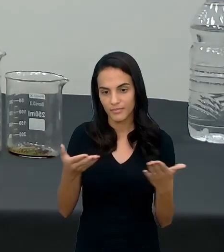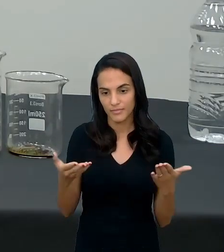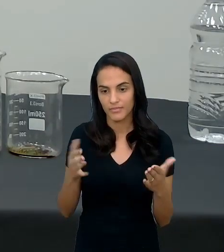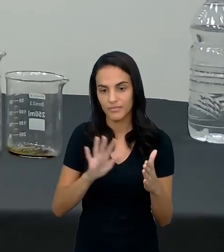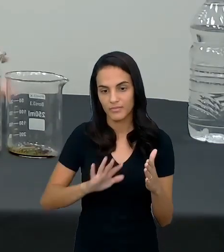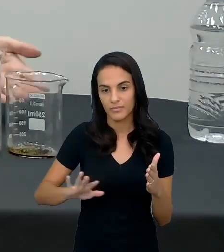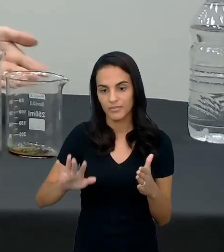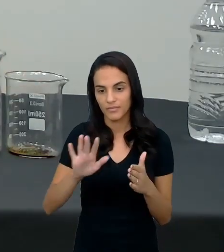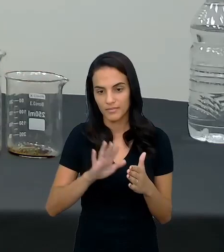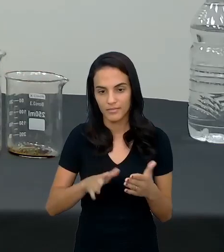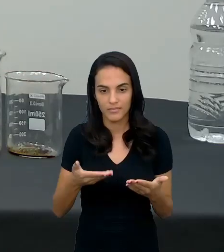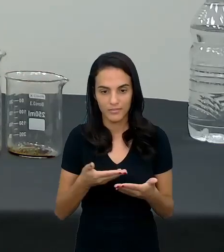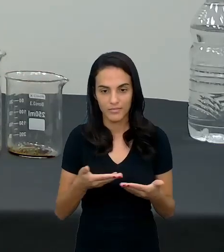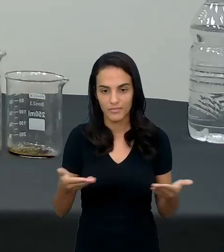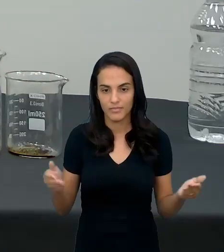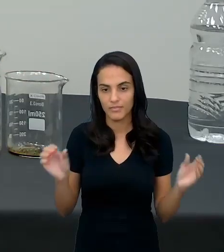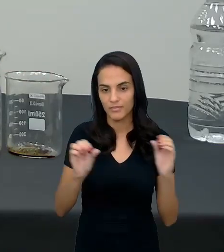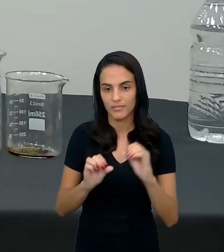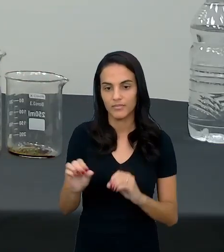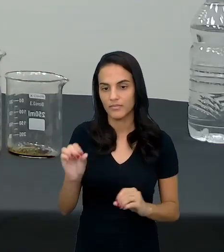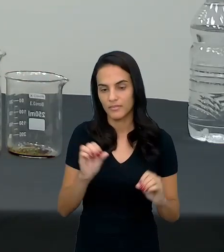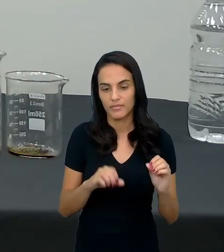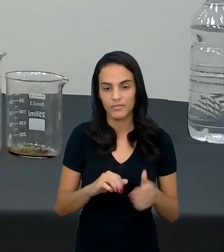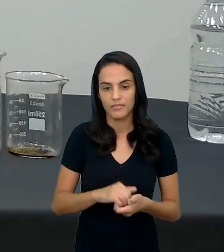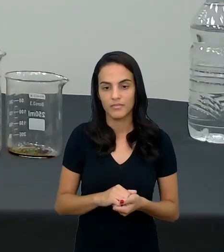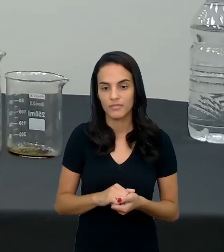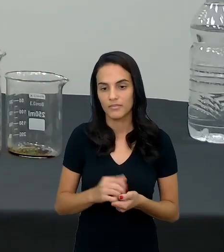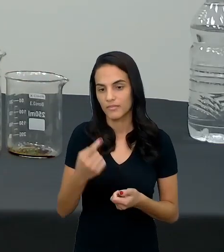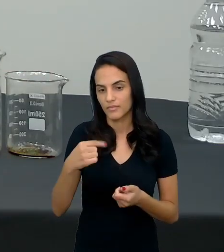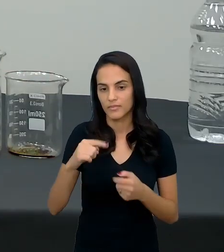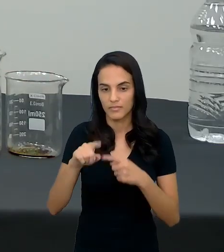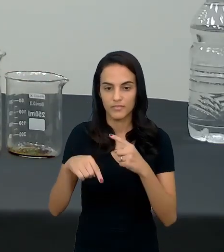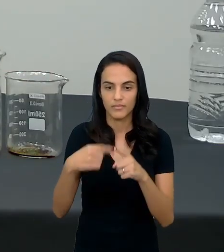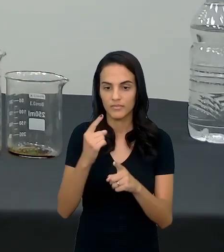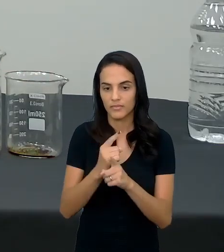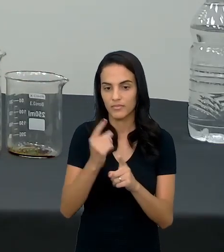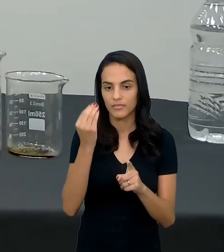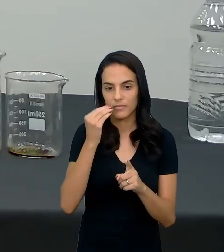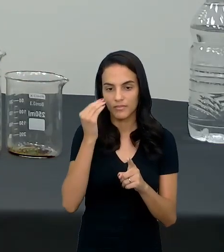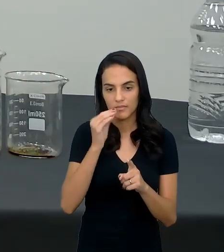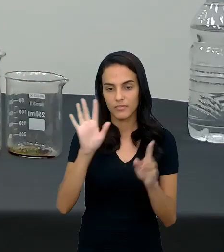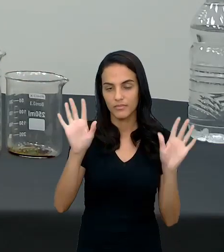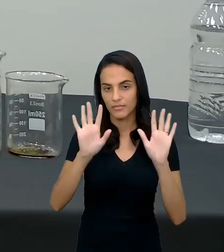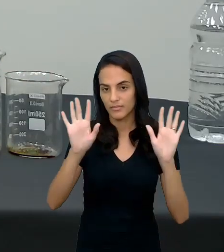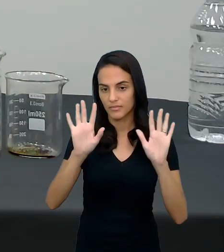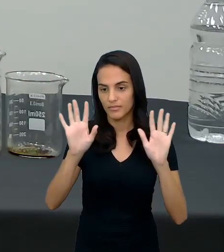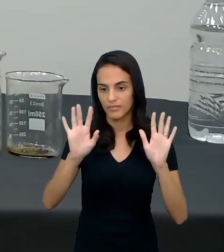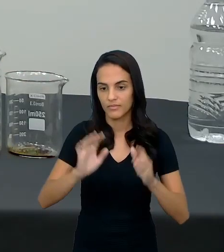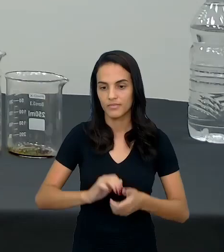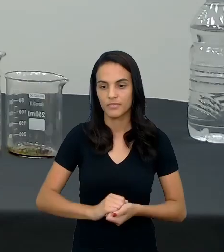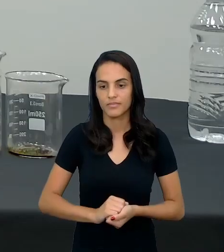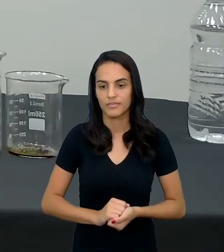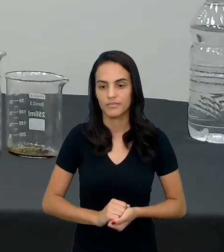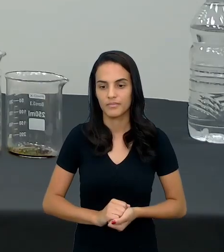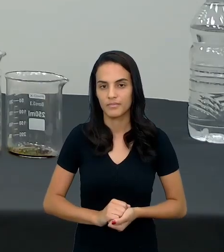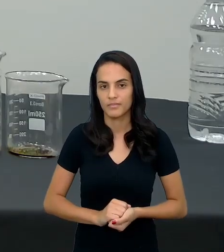né, com o nosso experimento. E aí, gente, a gente se encontra numa próxima oportunidade. Até mais, pessoal!